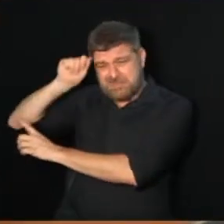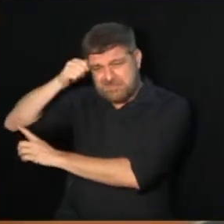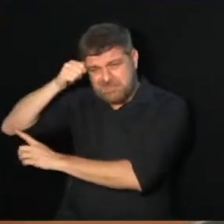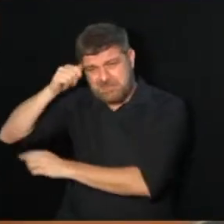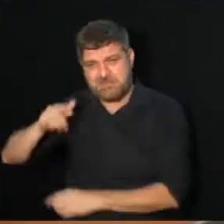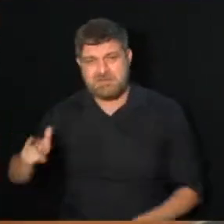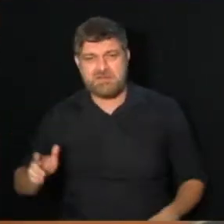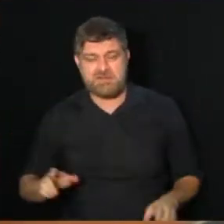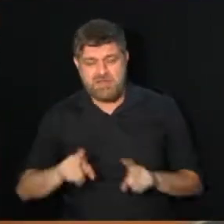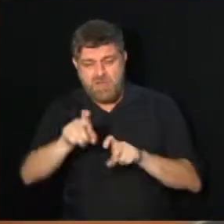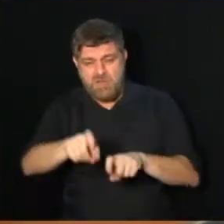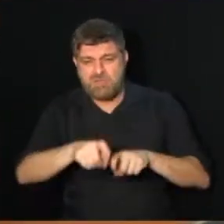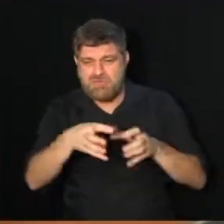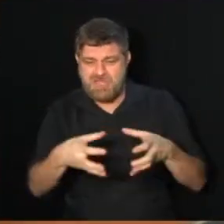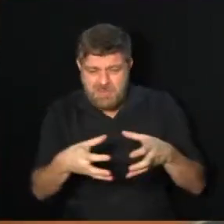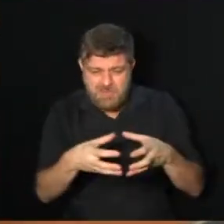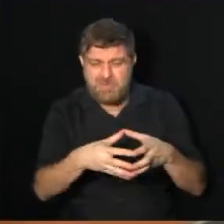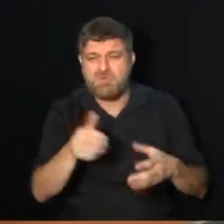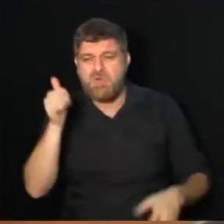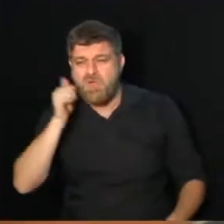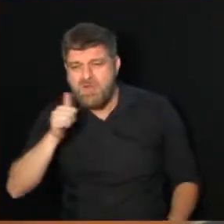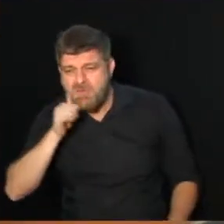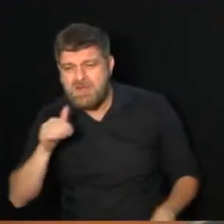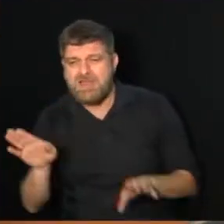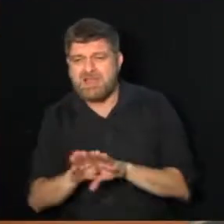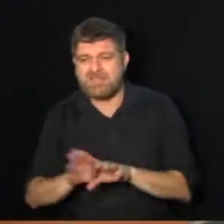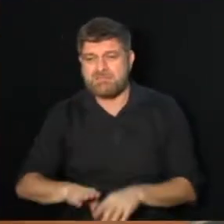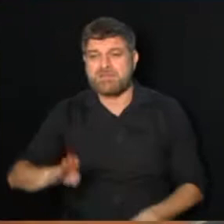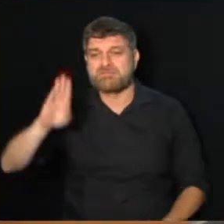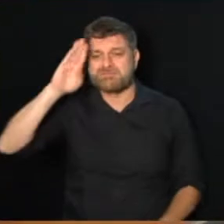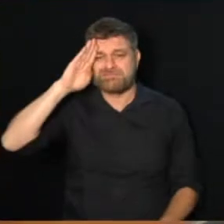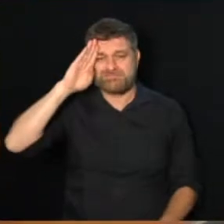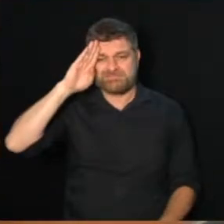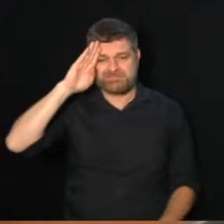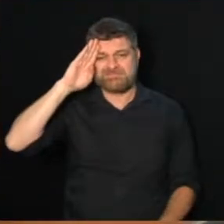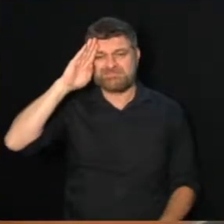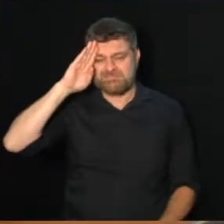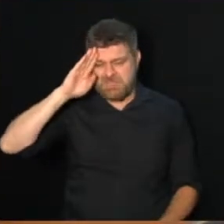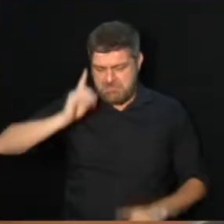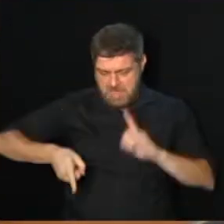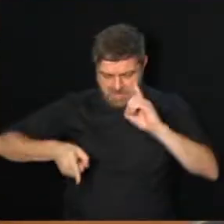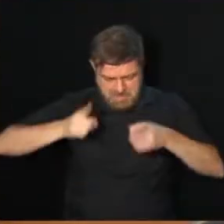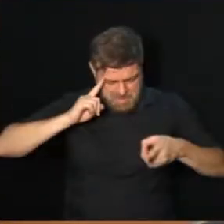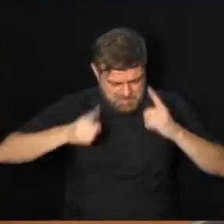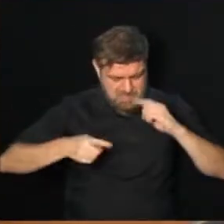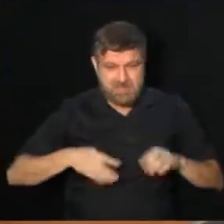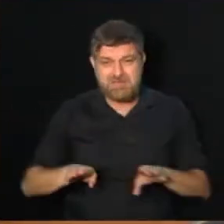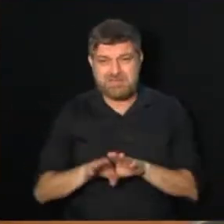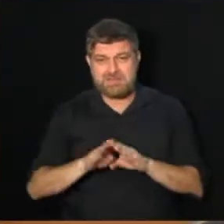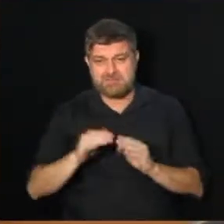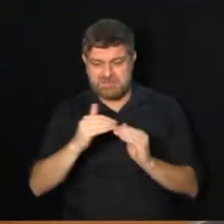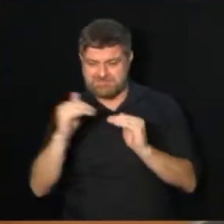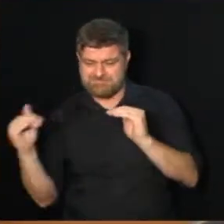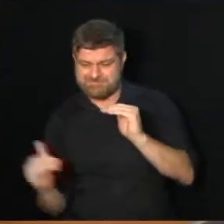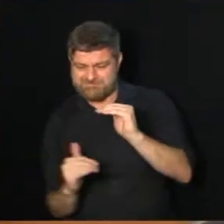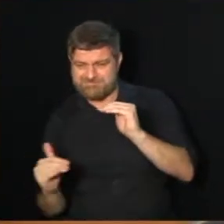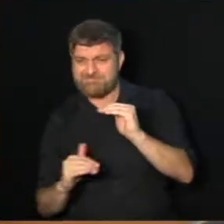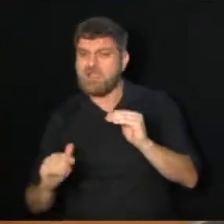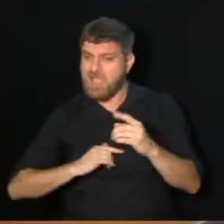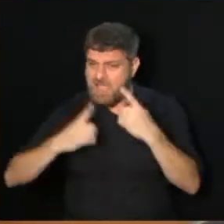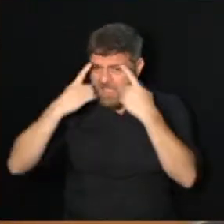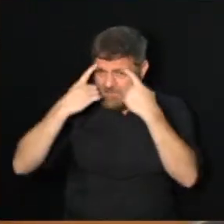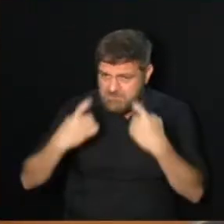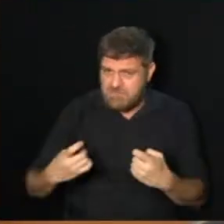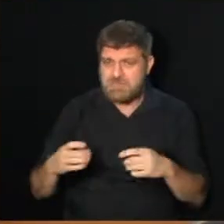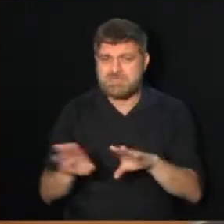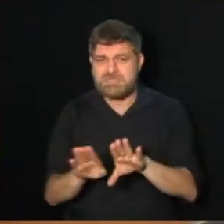do campo, a violência durante o período da ditadura civil-militar, a violência da desigualdade social,